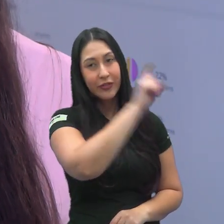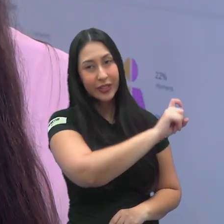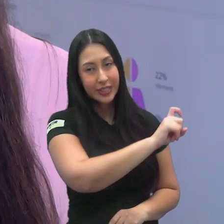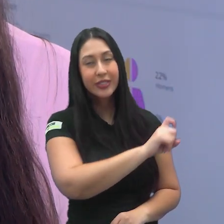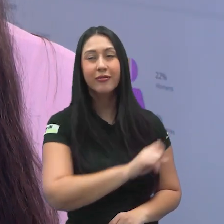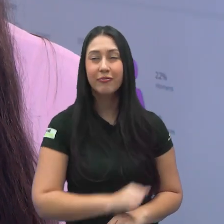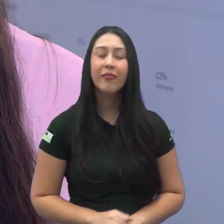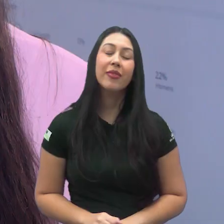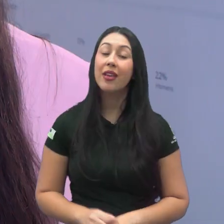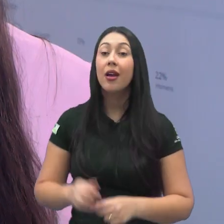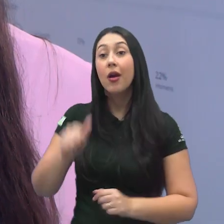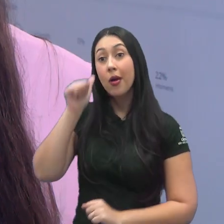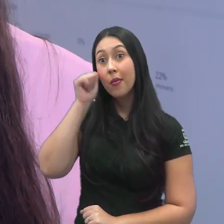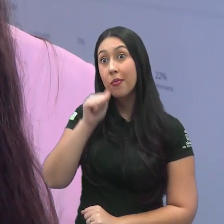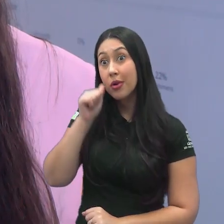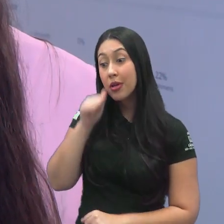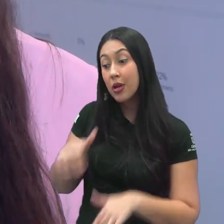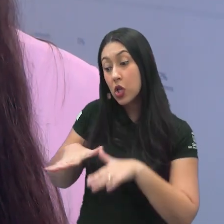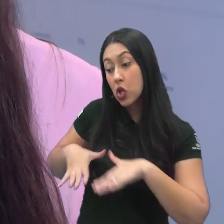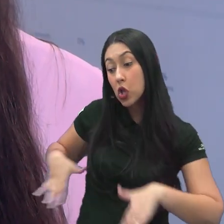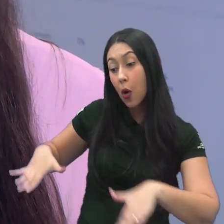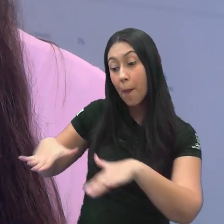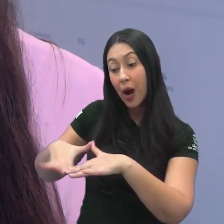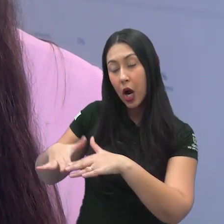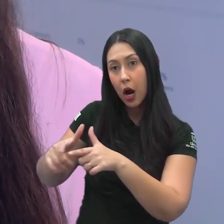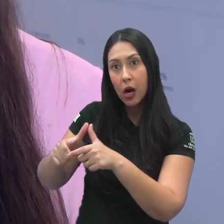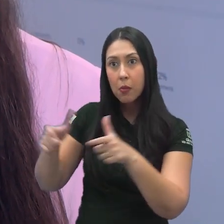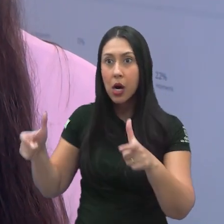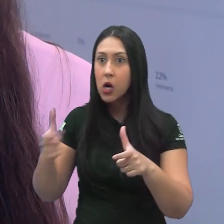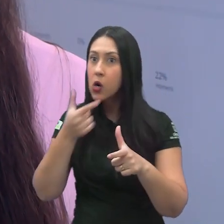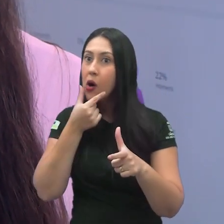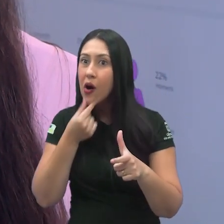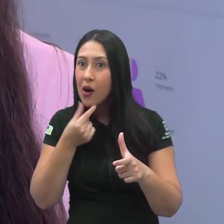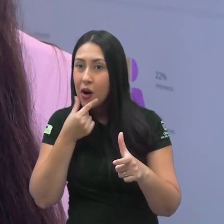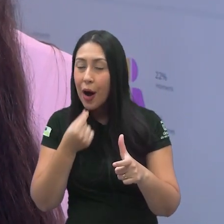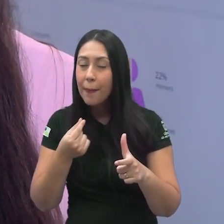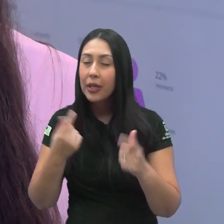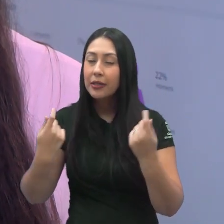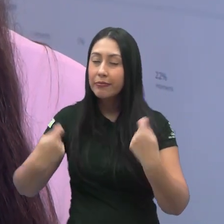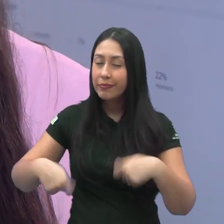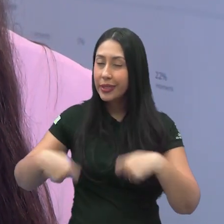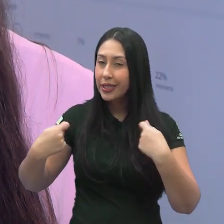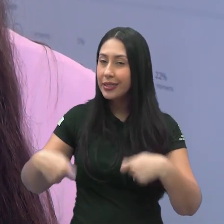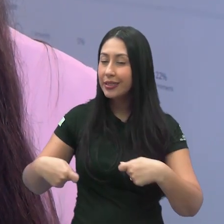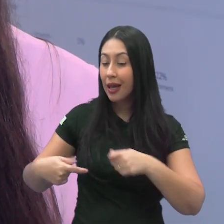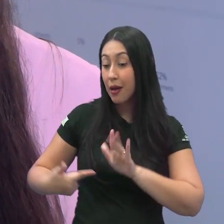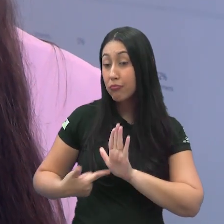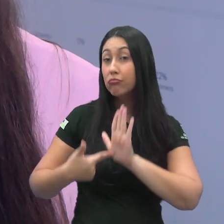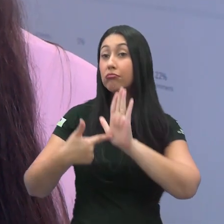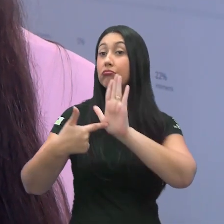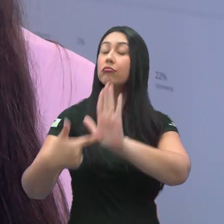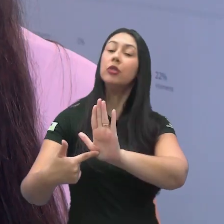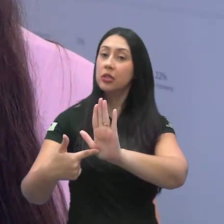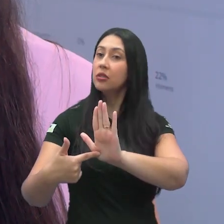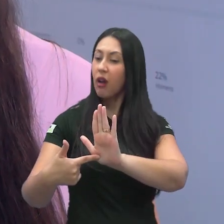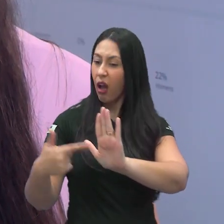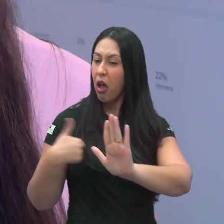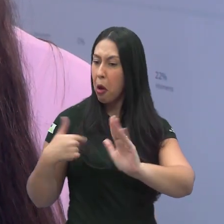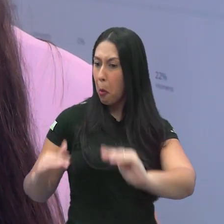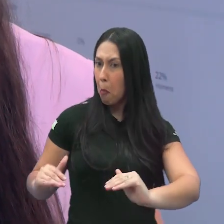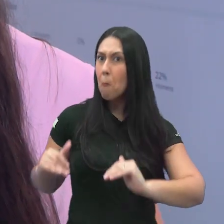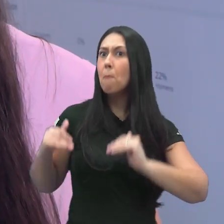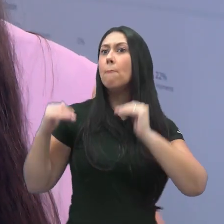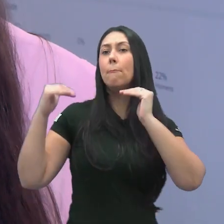fácil. Você, já sendo mulher numa área que é predominantemente masculina, você tem que normalmente mostrar que